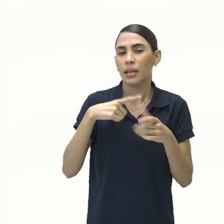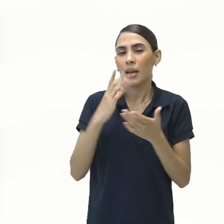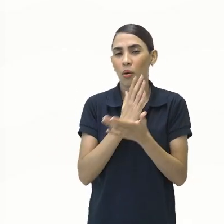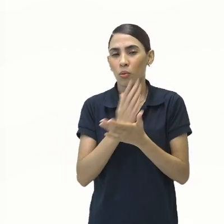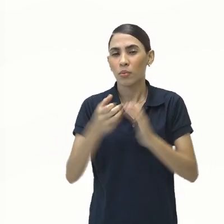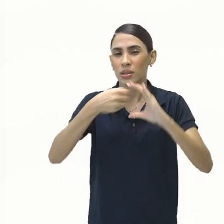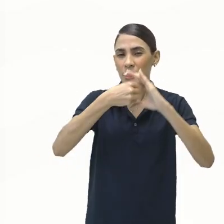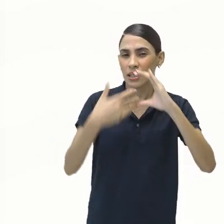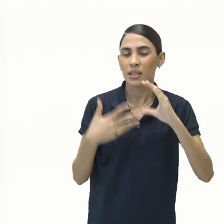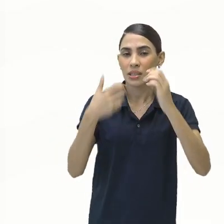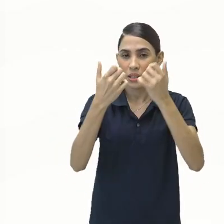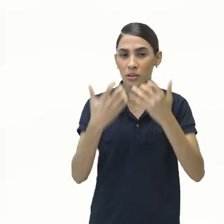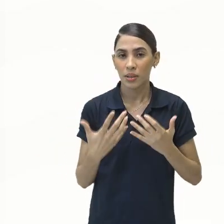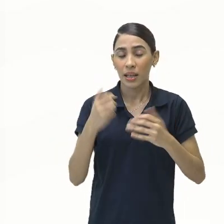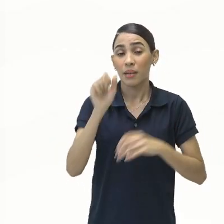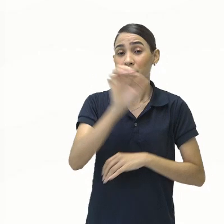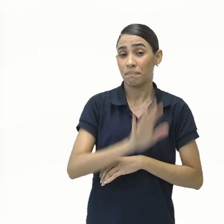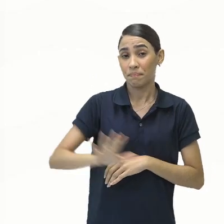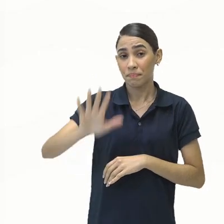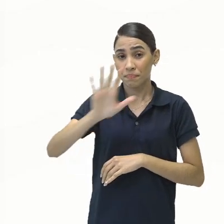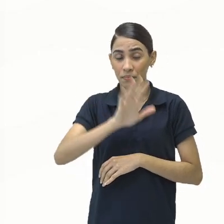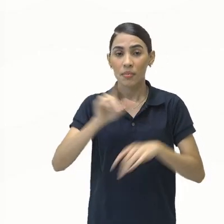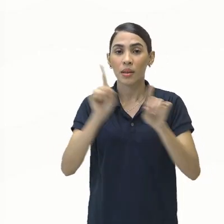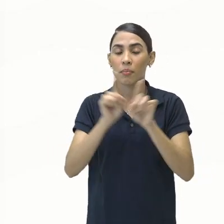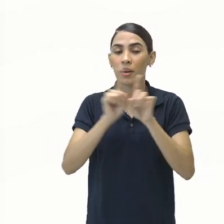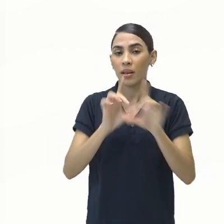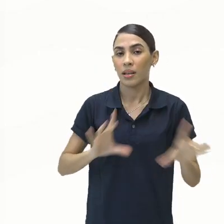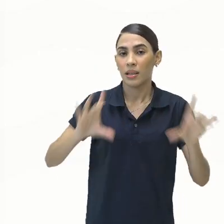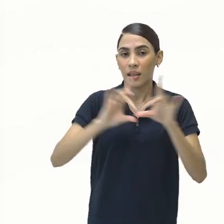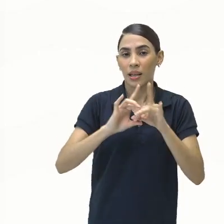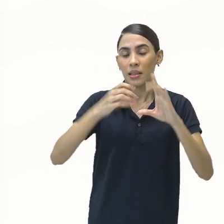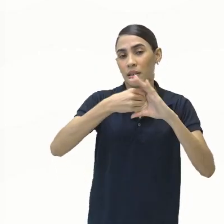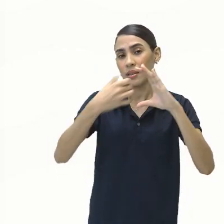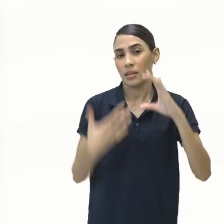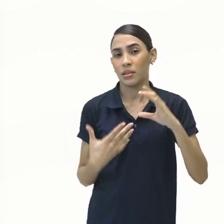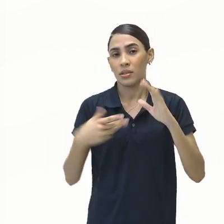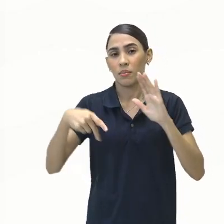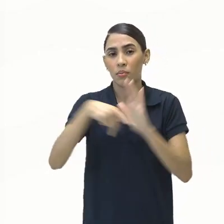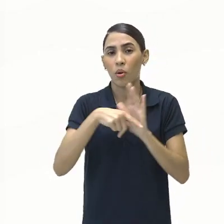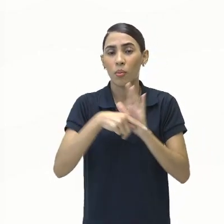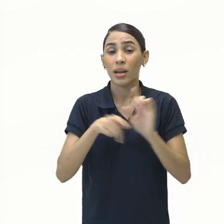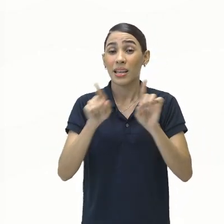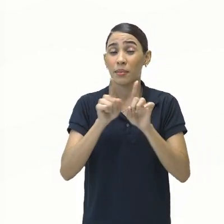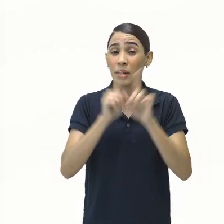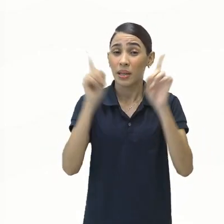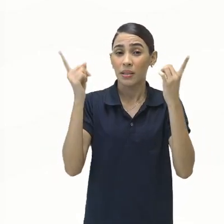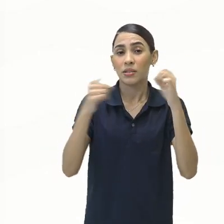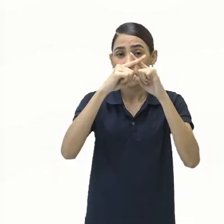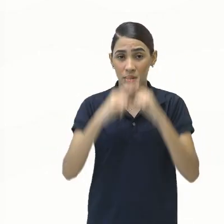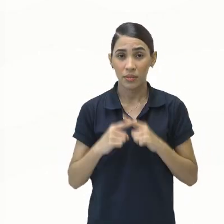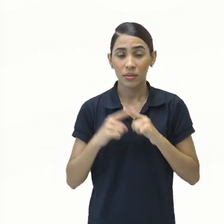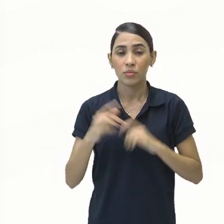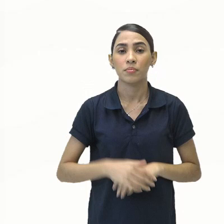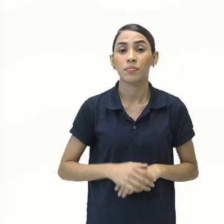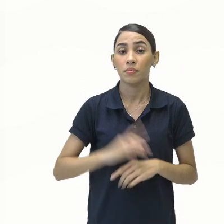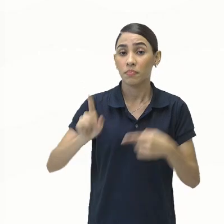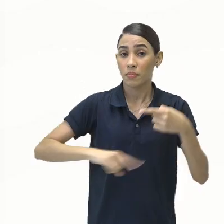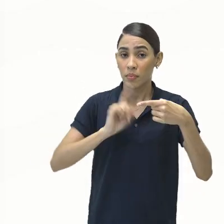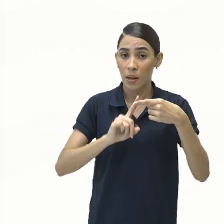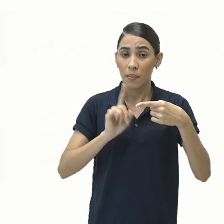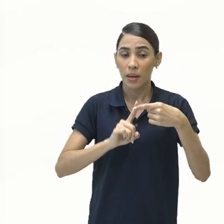gente destacar dessa Amazônia Rural, ligado ali às características e desafios. Primeiro